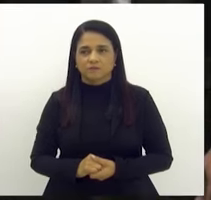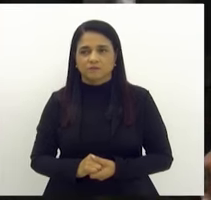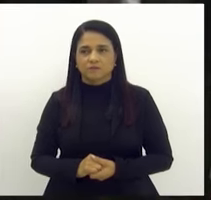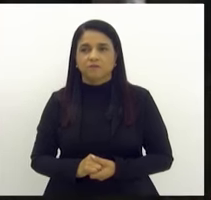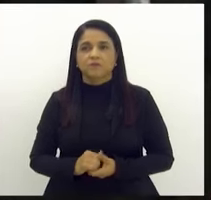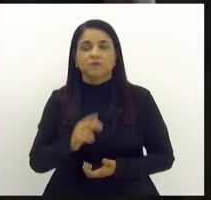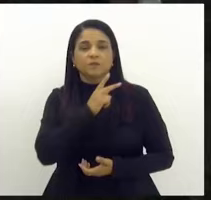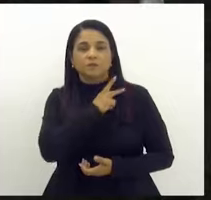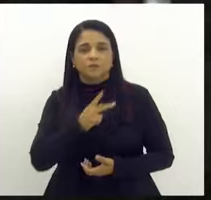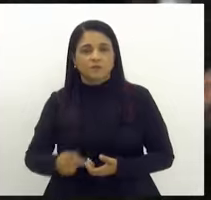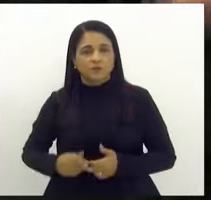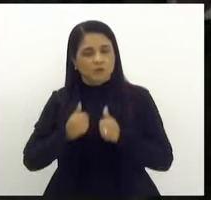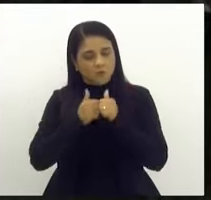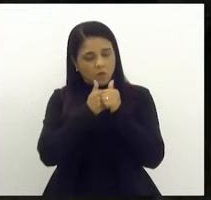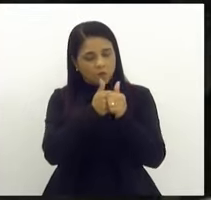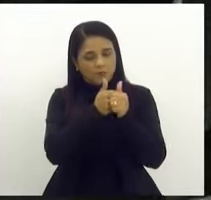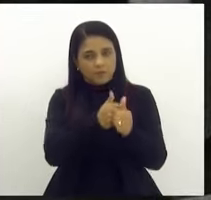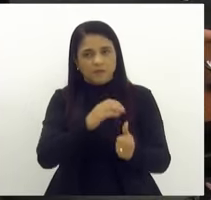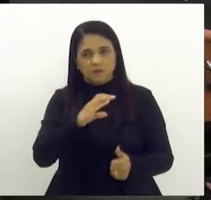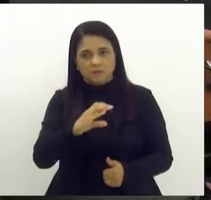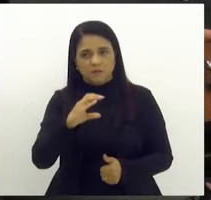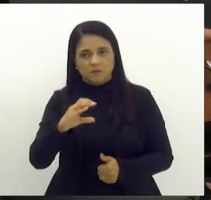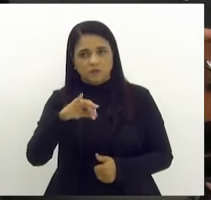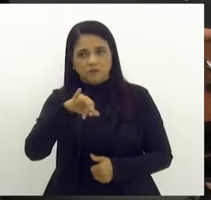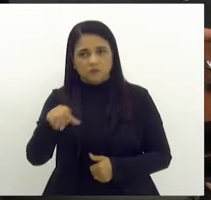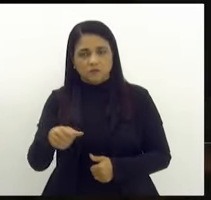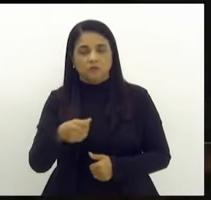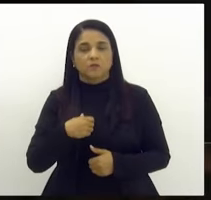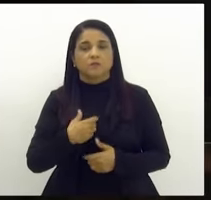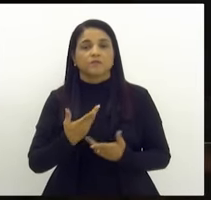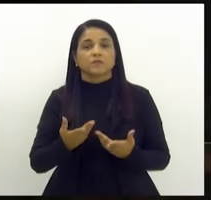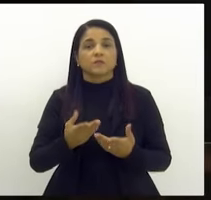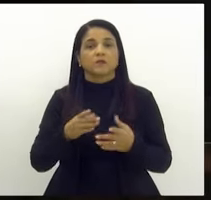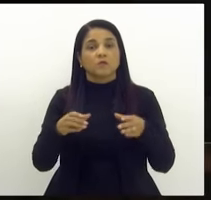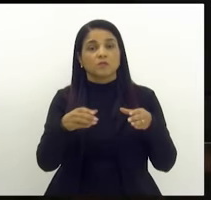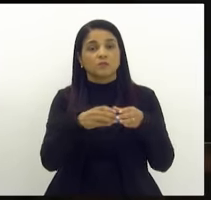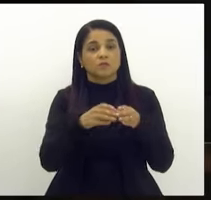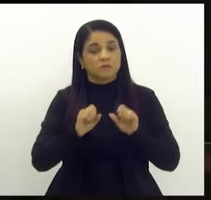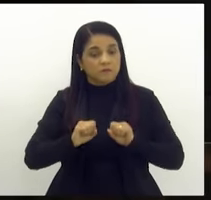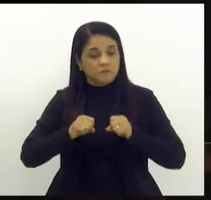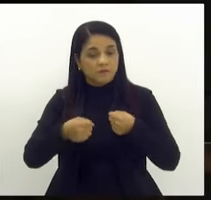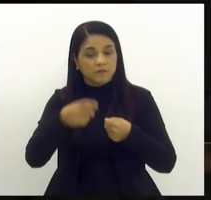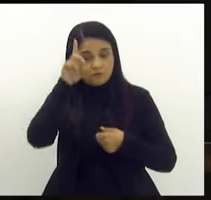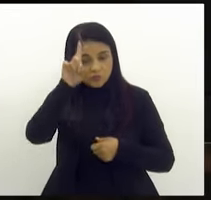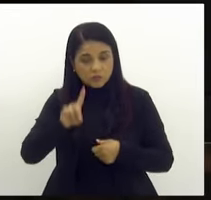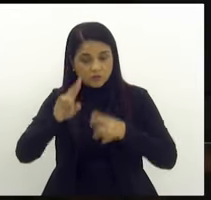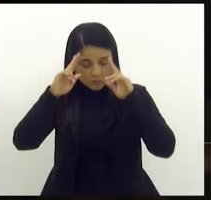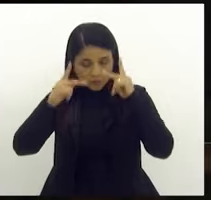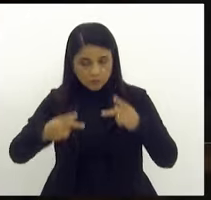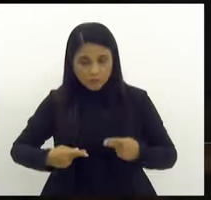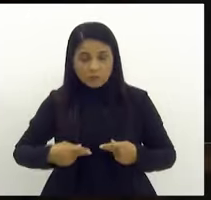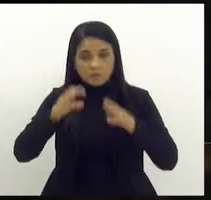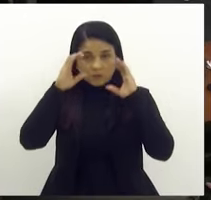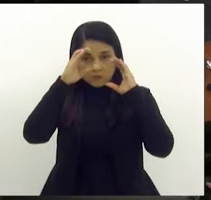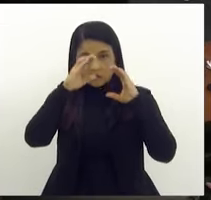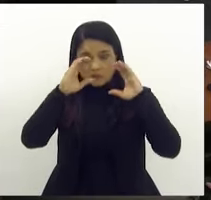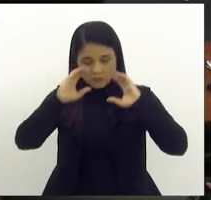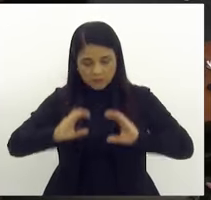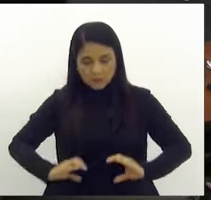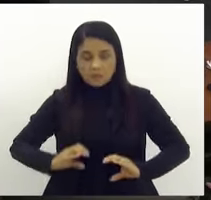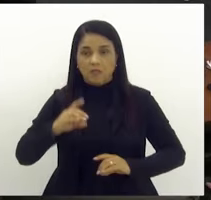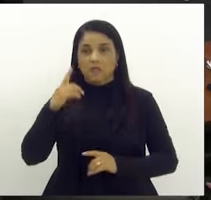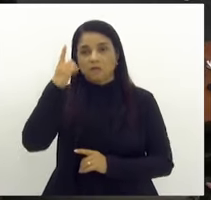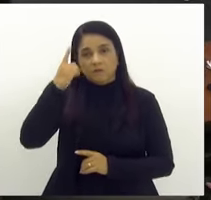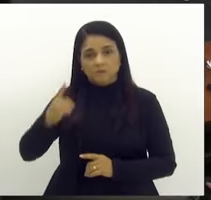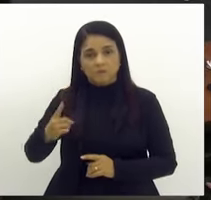senhor presidente acompanha ccj Muito obrigado pela comissão de defesa dos Direitos Humanos cidadania deputada Dani Monteiro